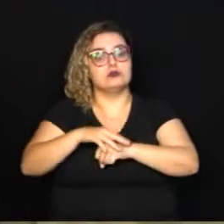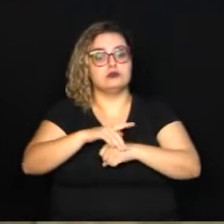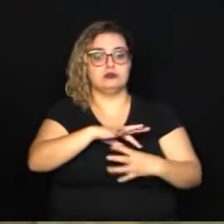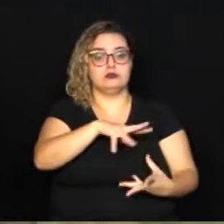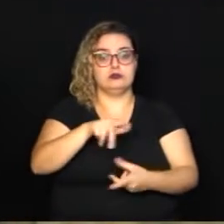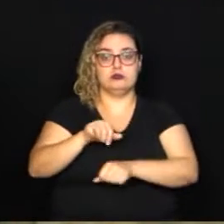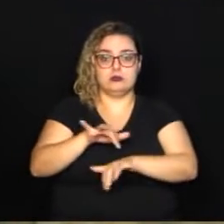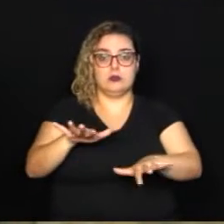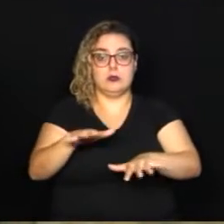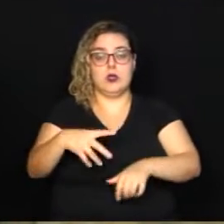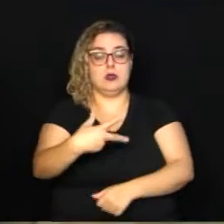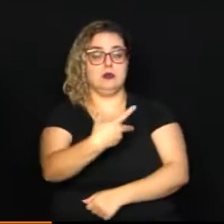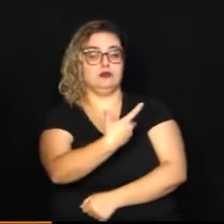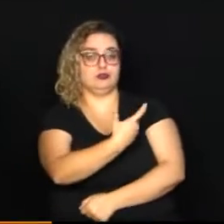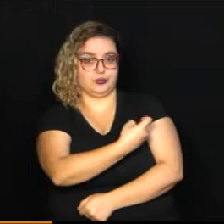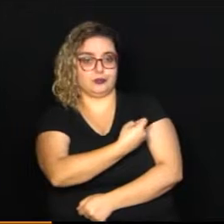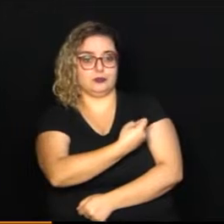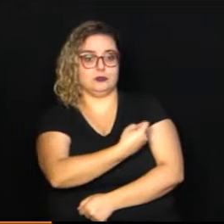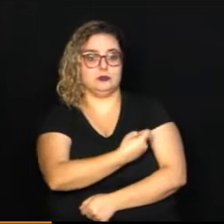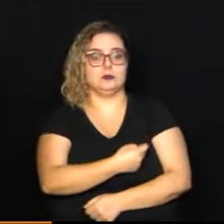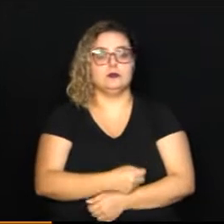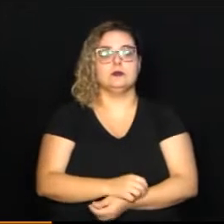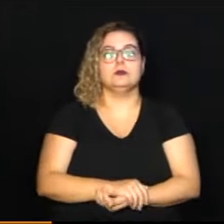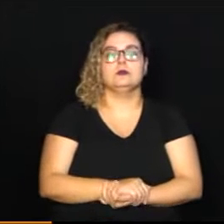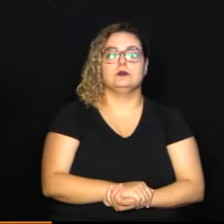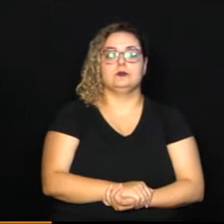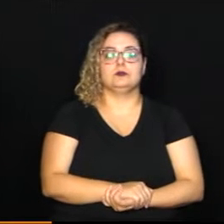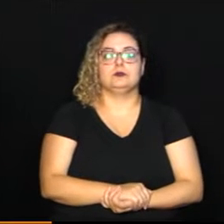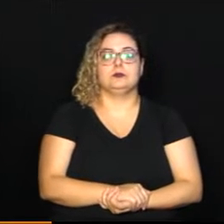vacinando. Então, olha só,